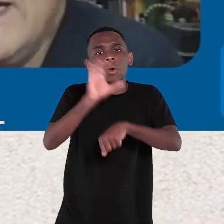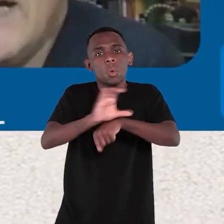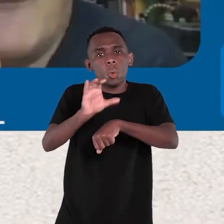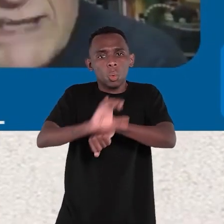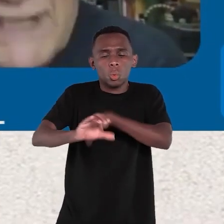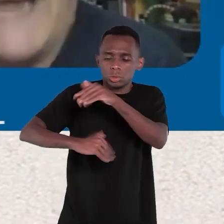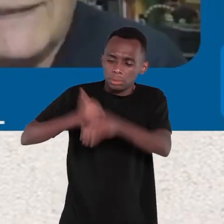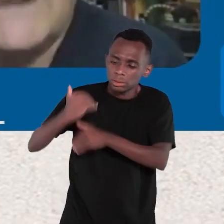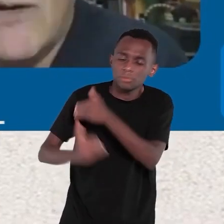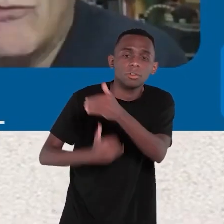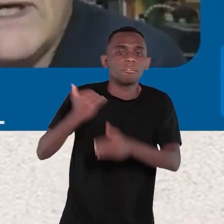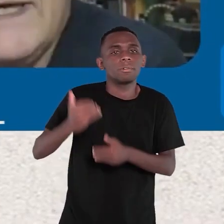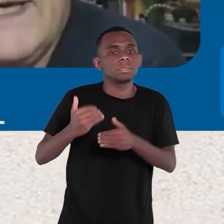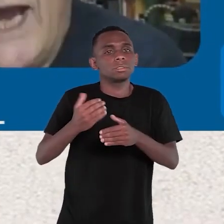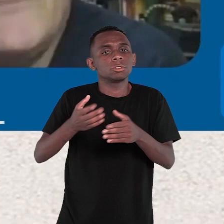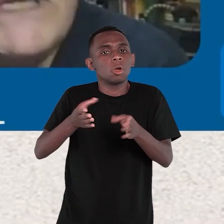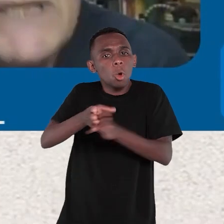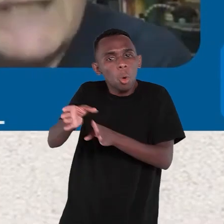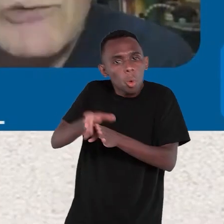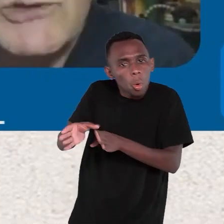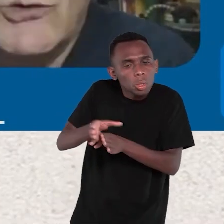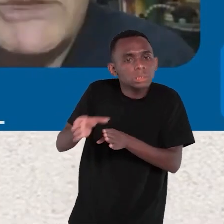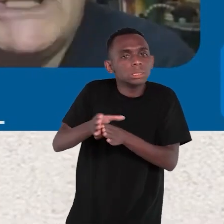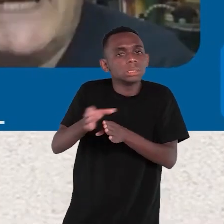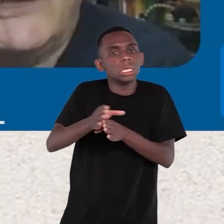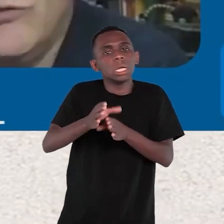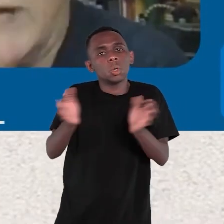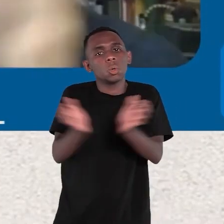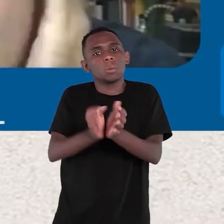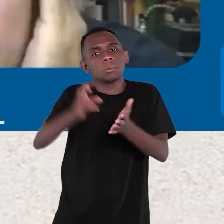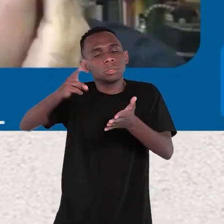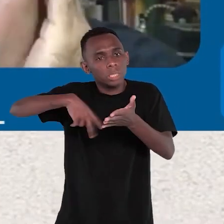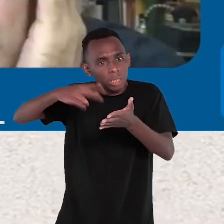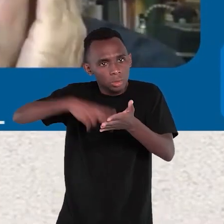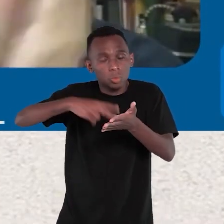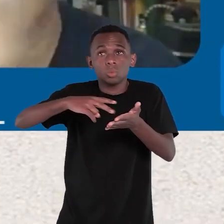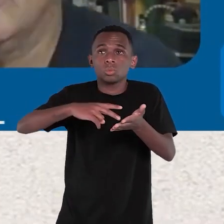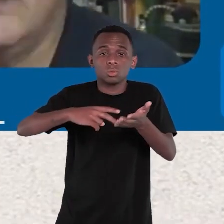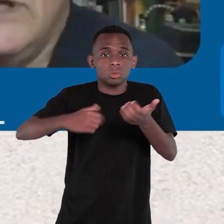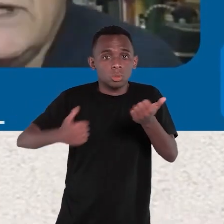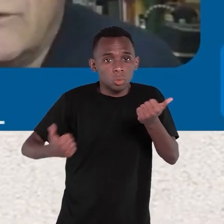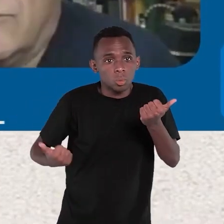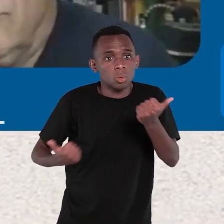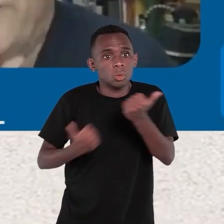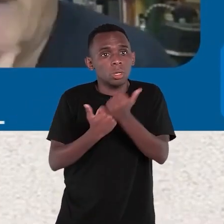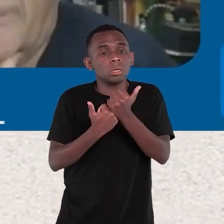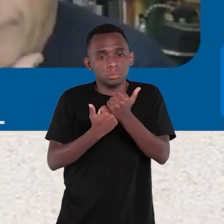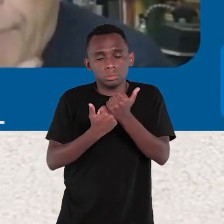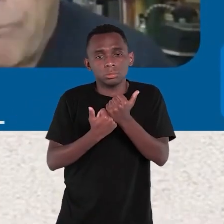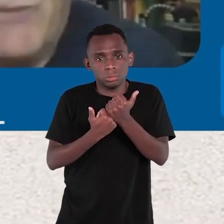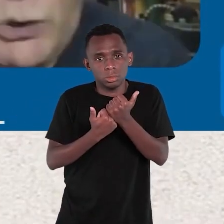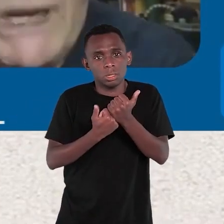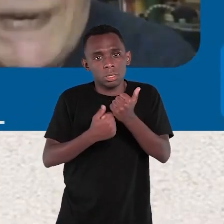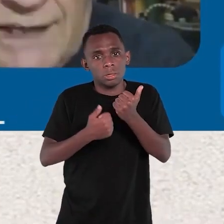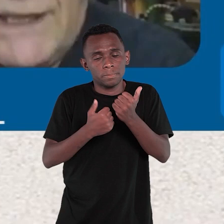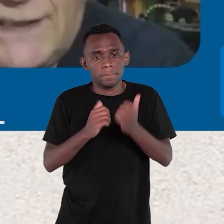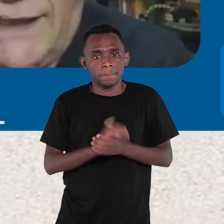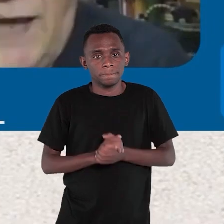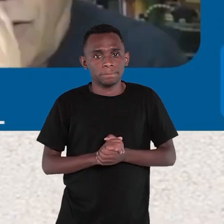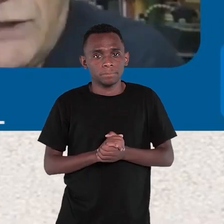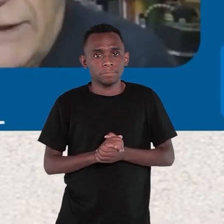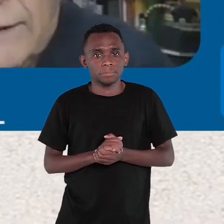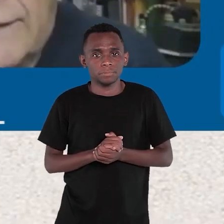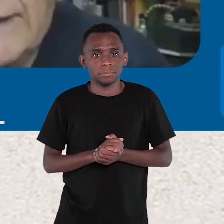de capacitação em mediação de clubes de leitura, com apoio do Iber Bibliotecas,